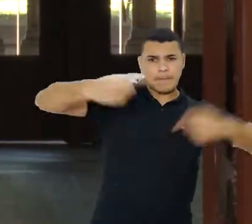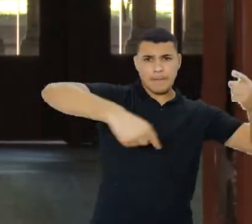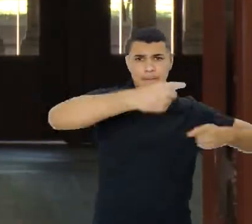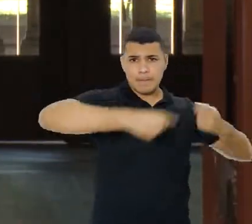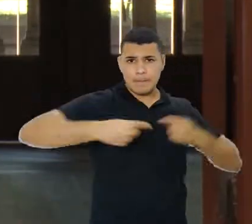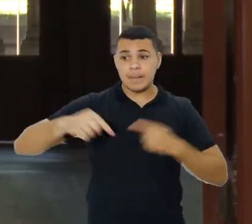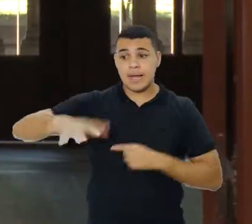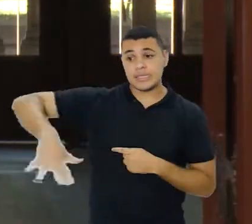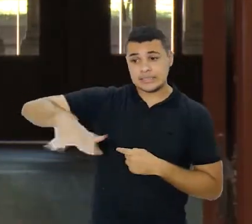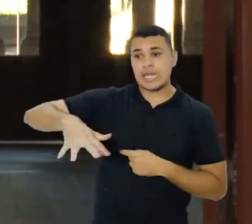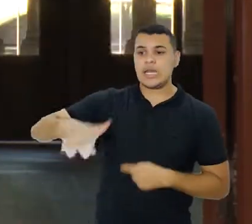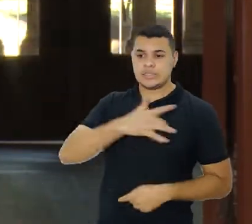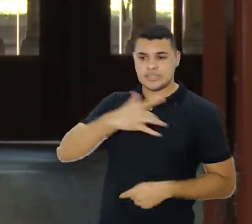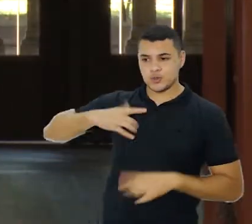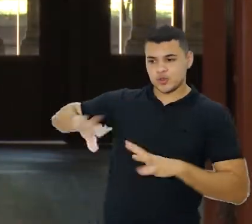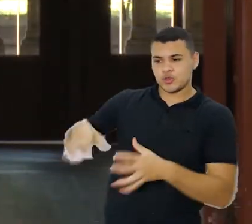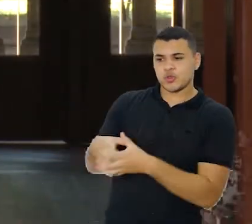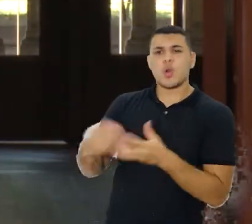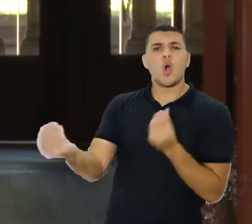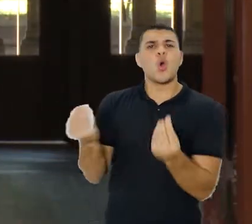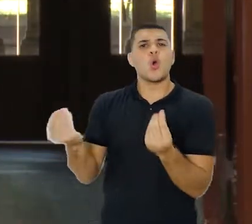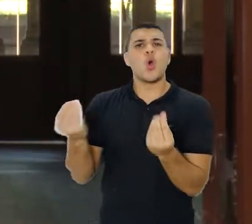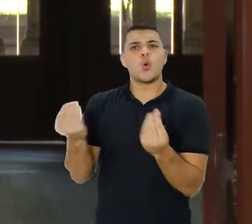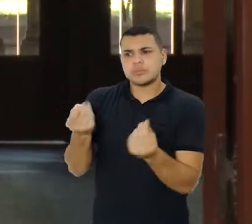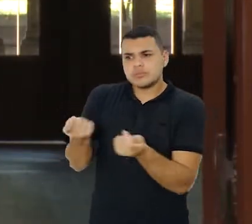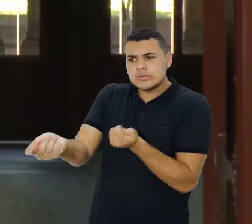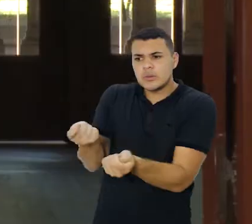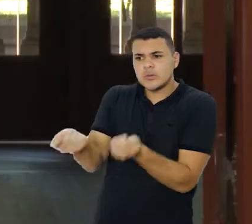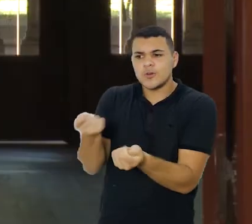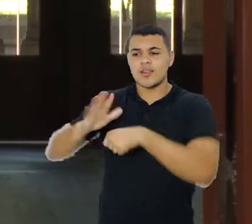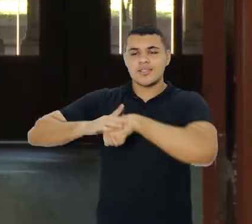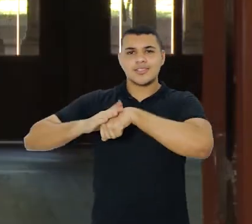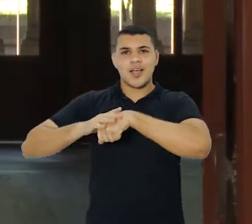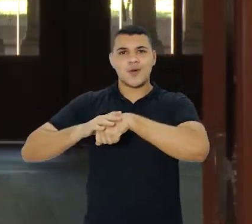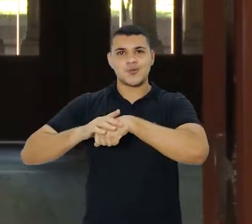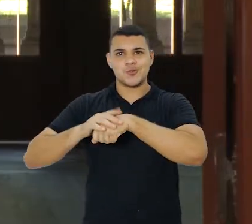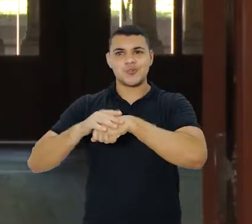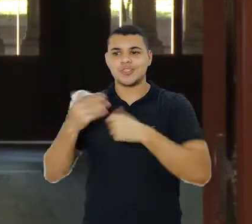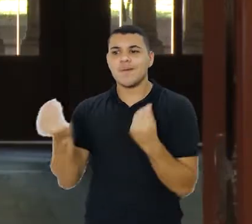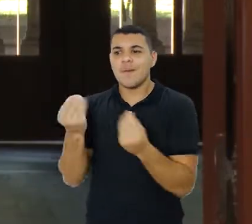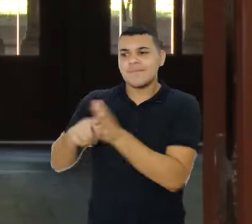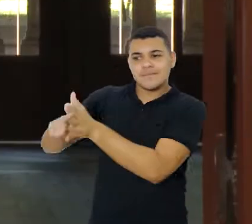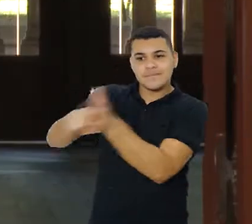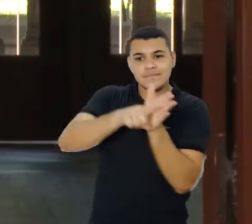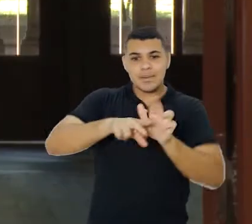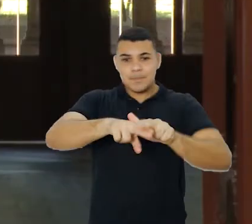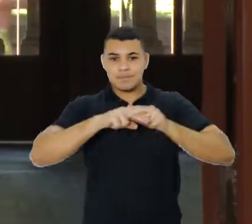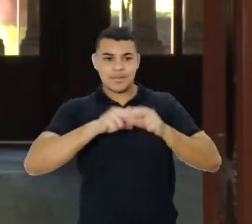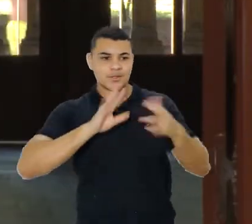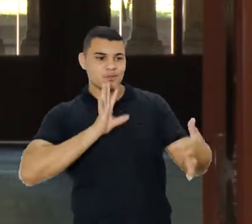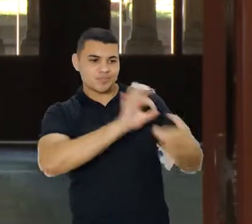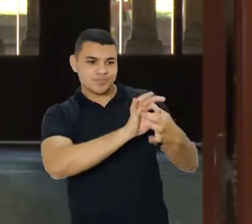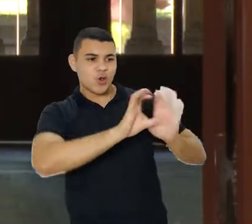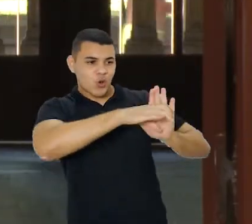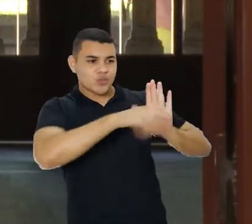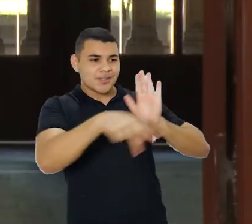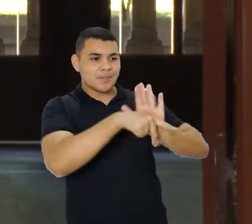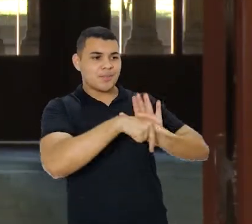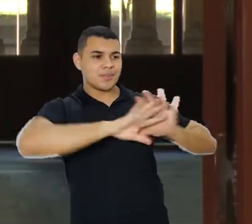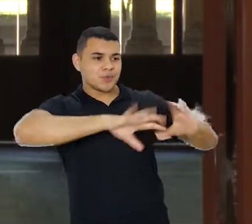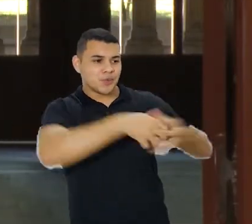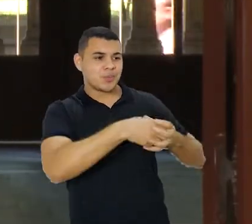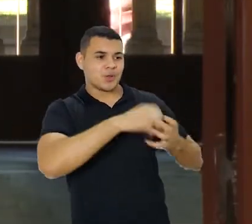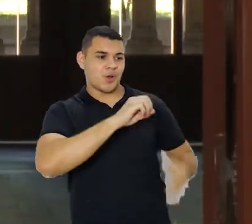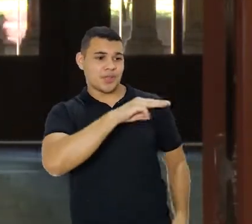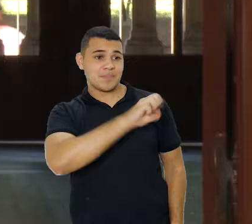discussão permanente no campo da saúde coletiva, que é como se mede a saúde, partindo desse conceito tão amplo,